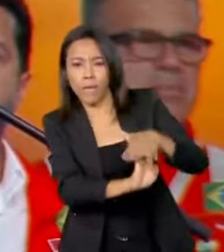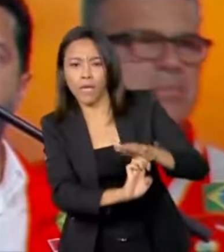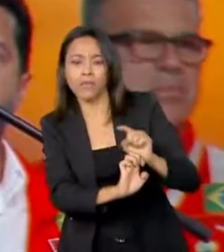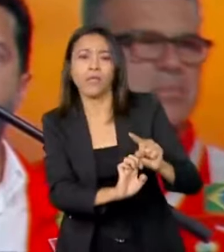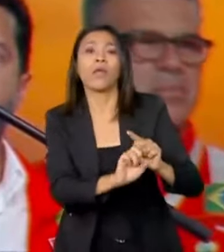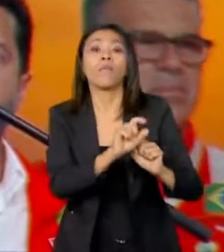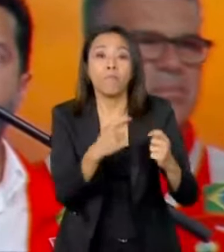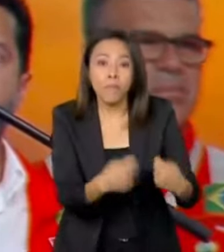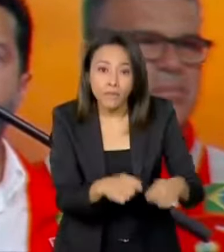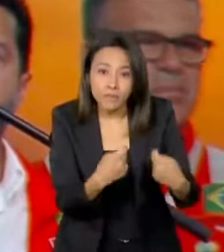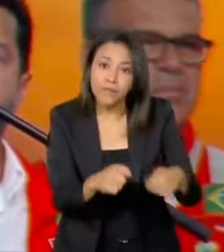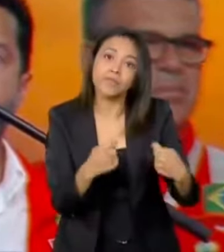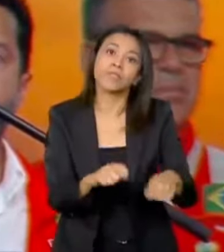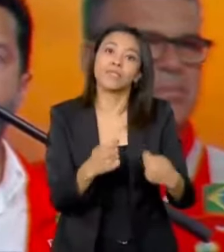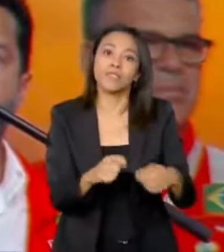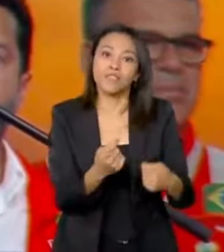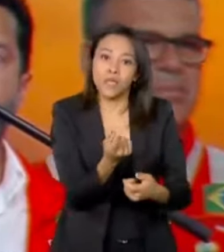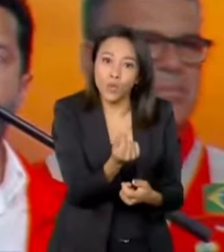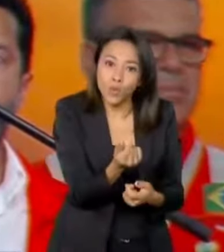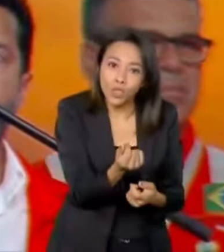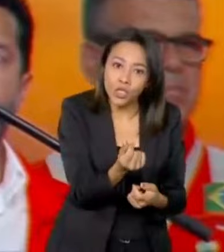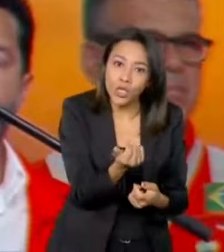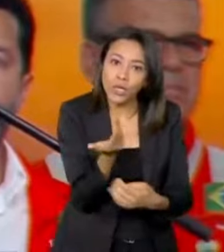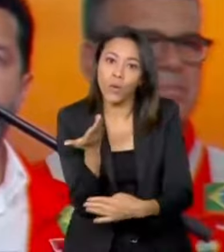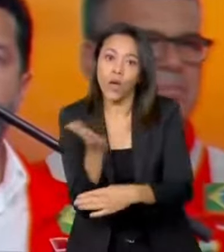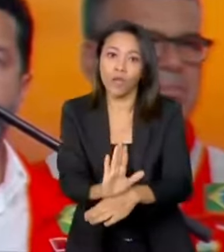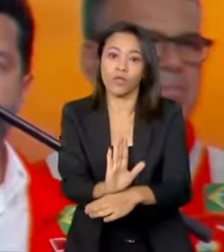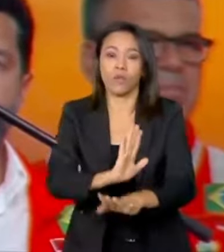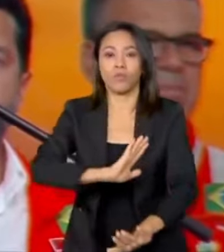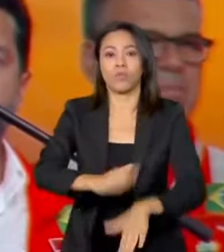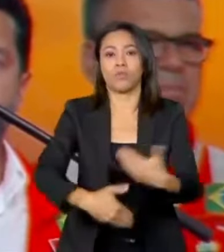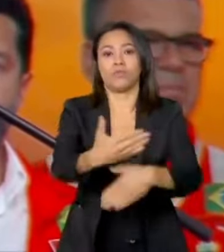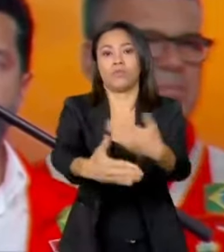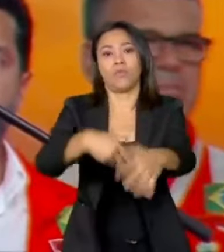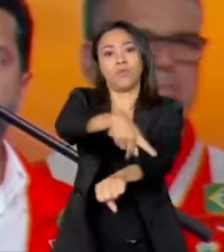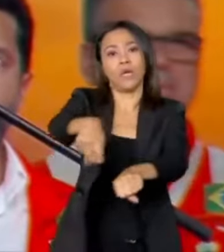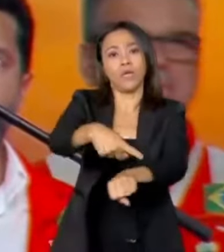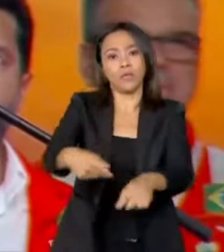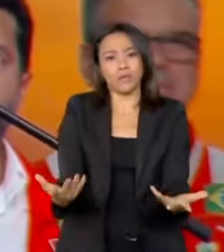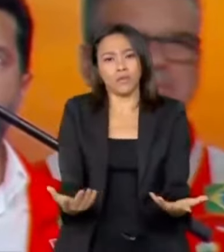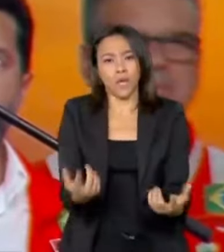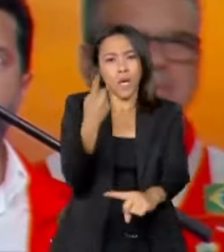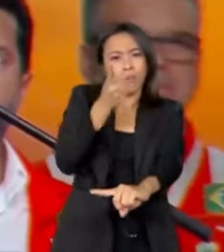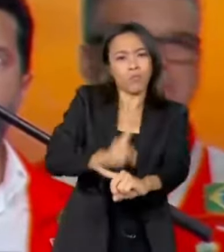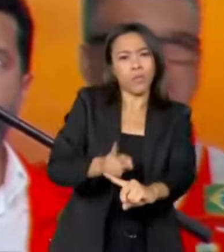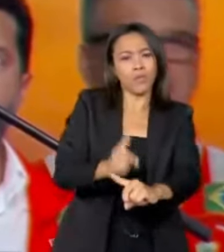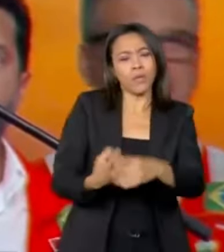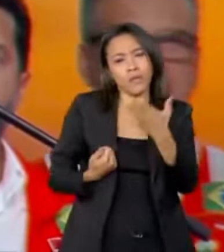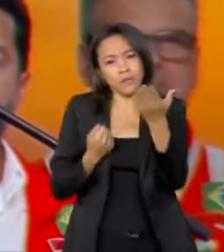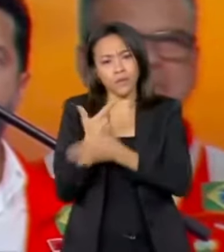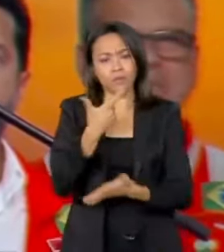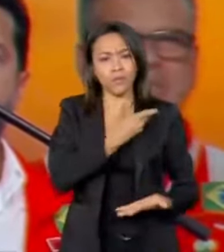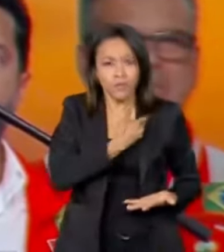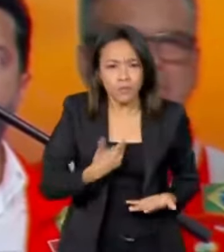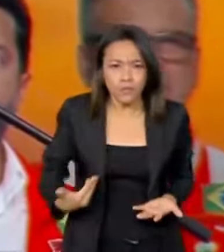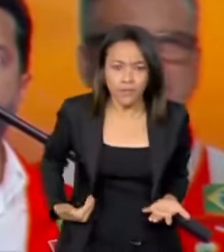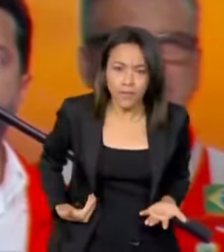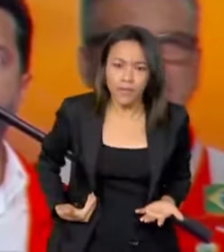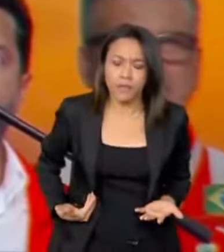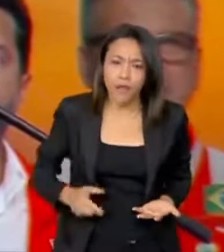em benefício, inclusive do desenvolvimento nacional. E por que que as compras governamentais